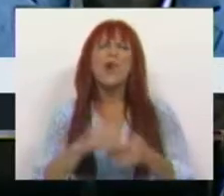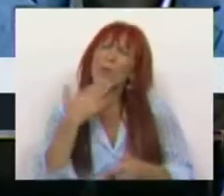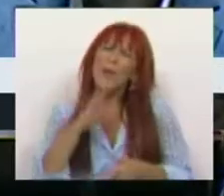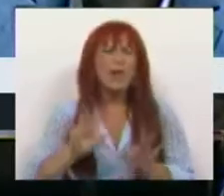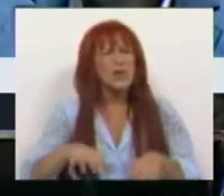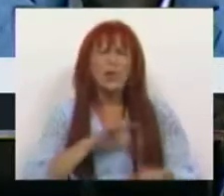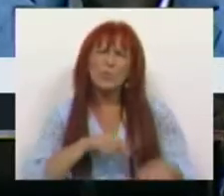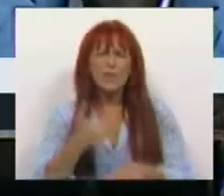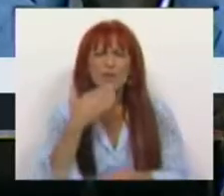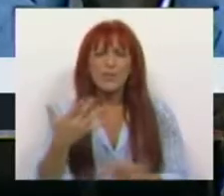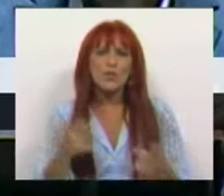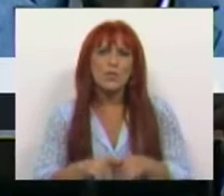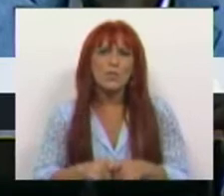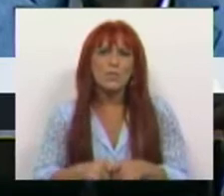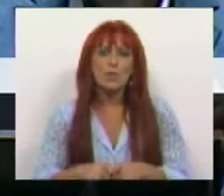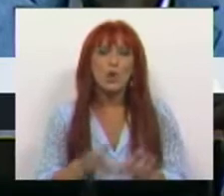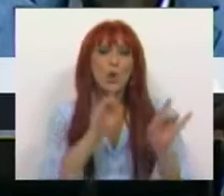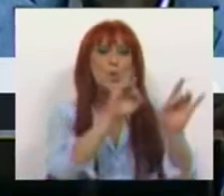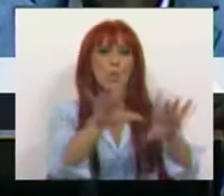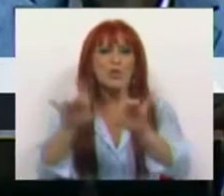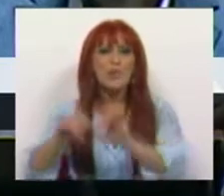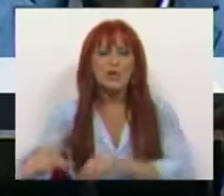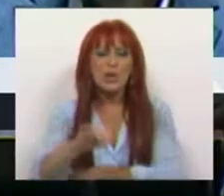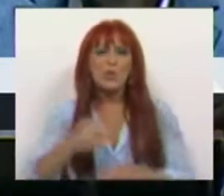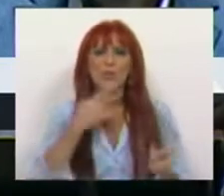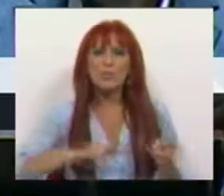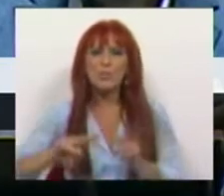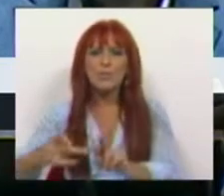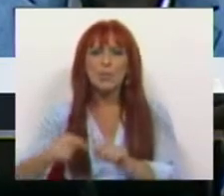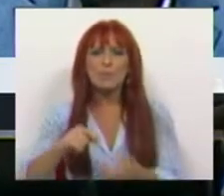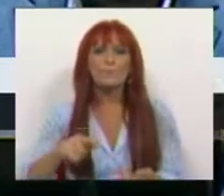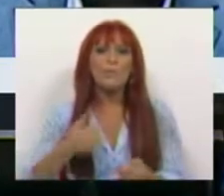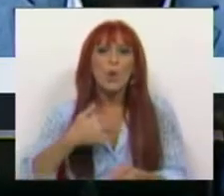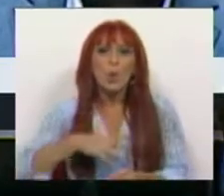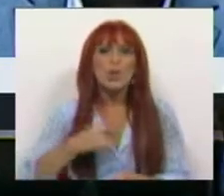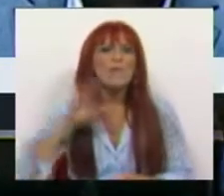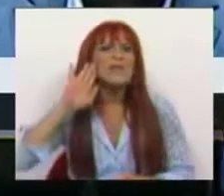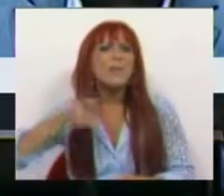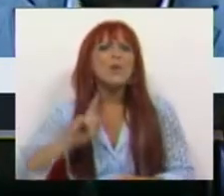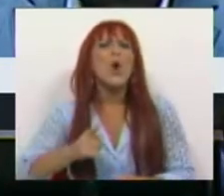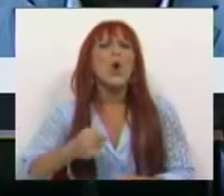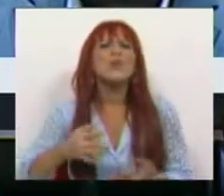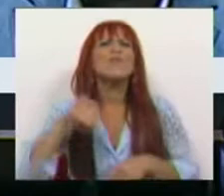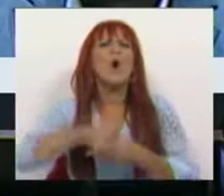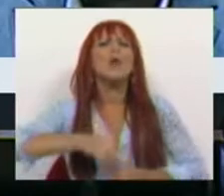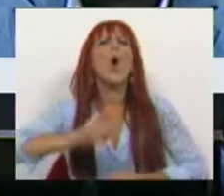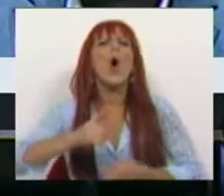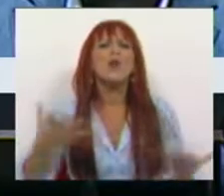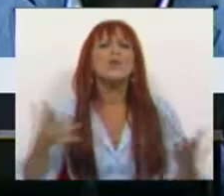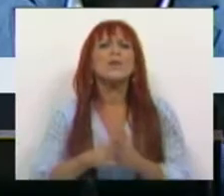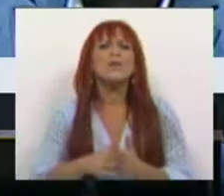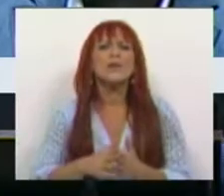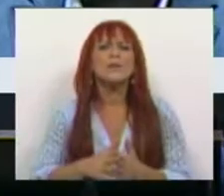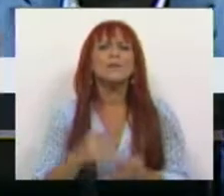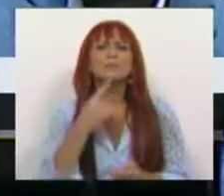mesmo que oposição concluir, faz e para favor. tornar ilícitos os despedimentos no âmbito da transmissão de estabelecimento. Gostávamos de saber o que é que vão Tem votar mesmo que os concluir, vários muito partidos que